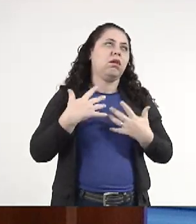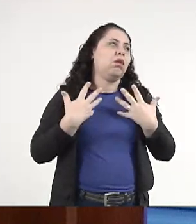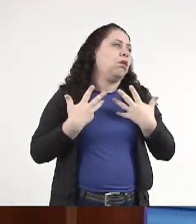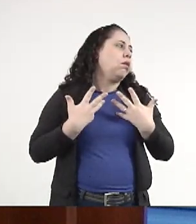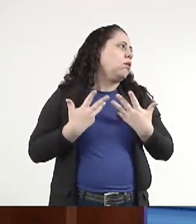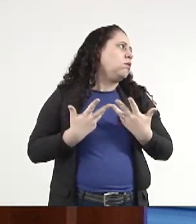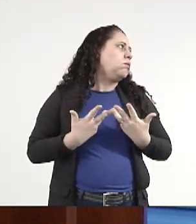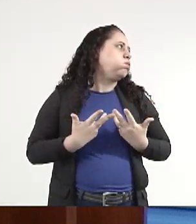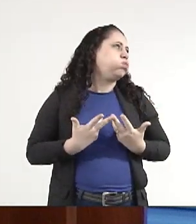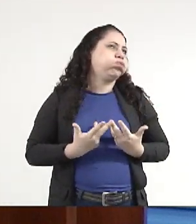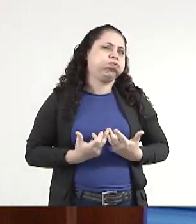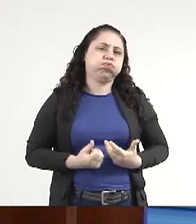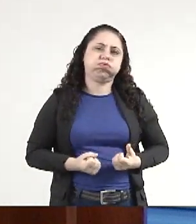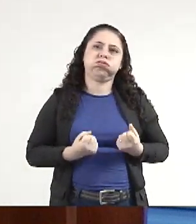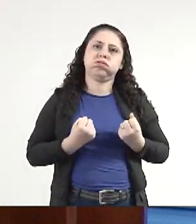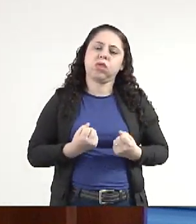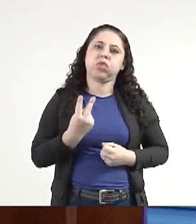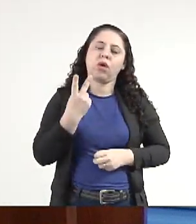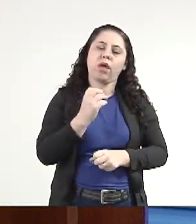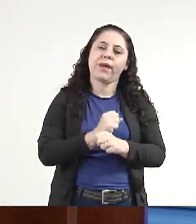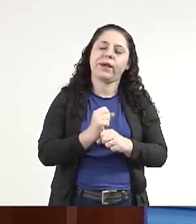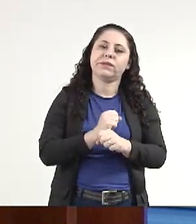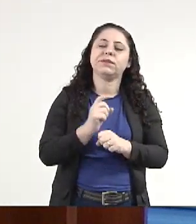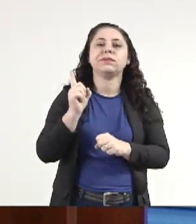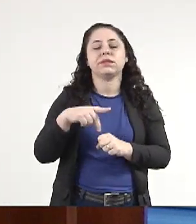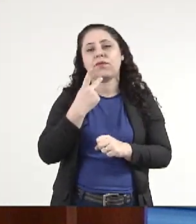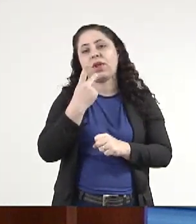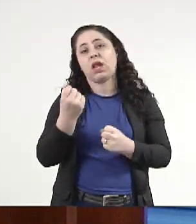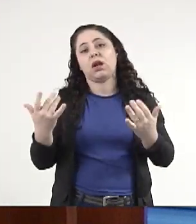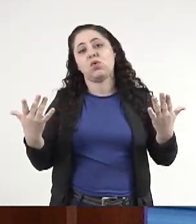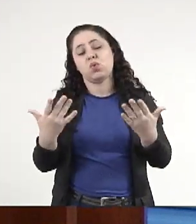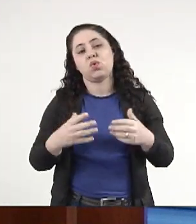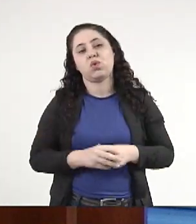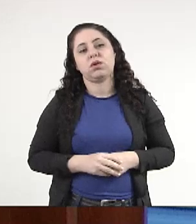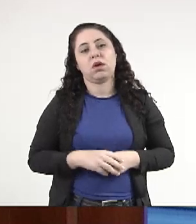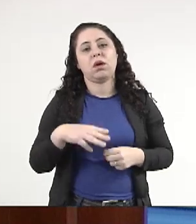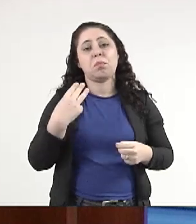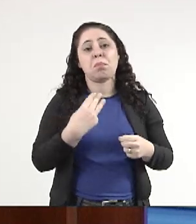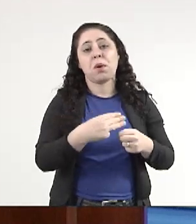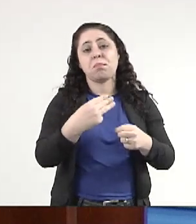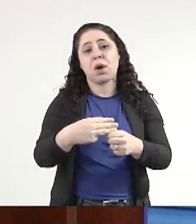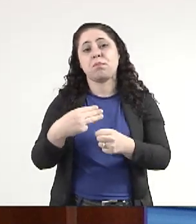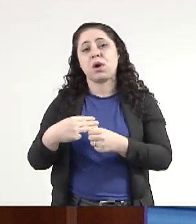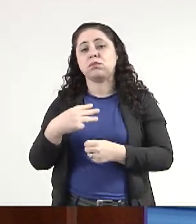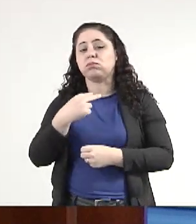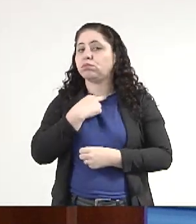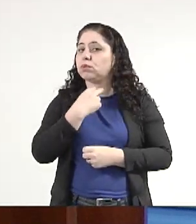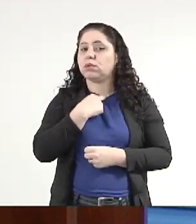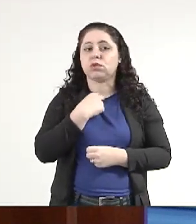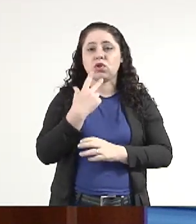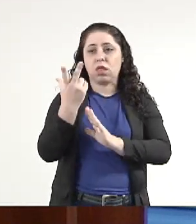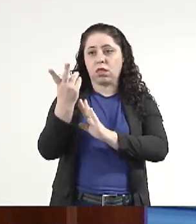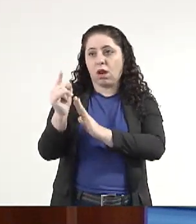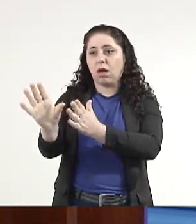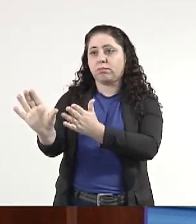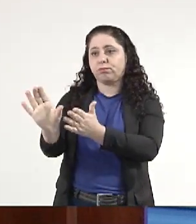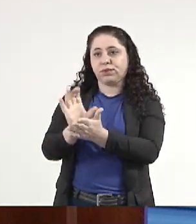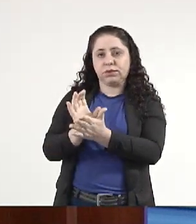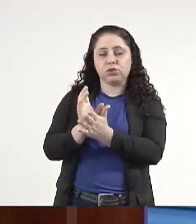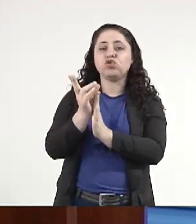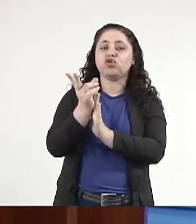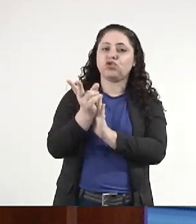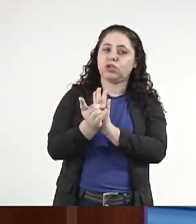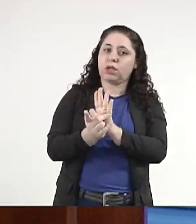um processo eleitoral a cada 2 anos. E foi dito hoje, os municípios não podem receber transferência